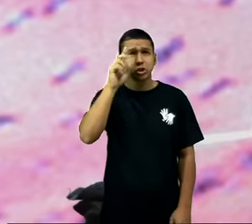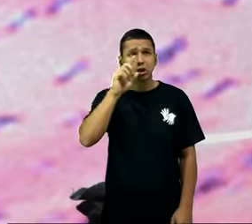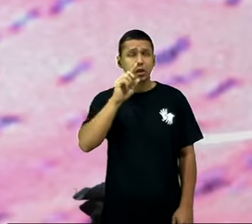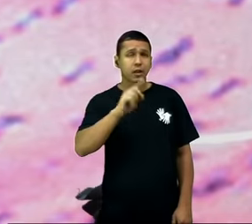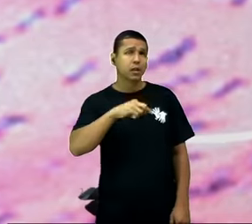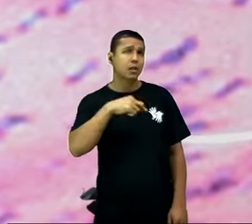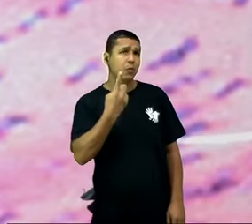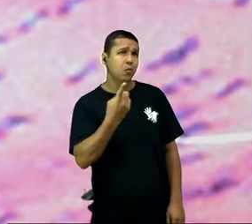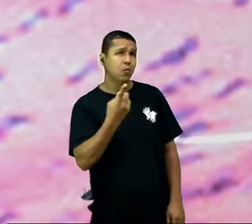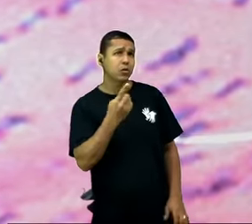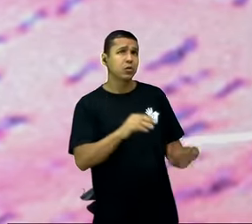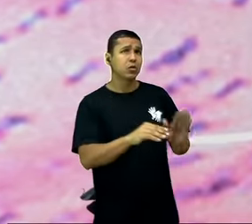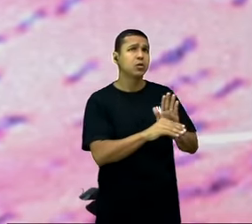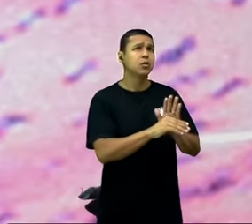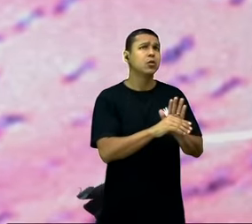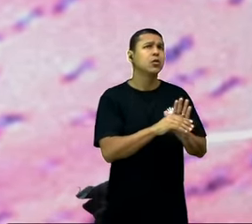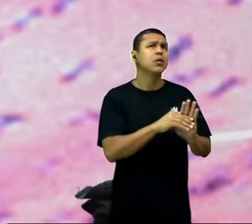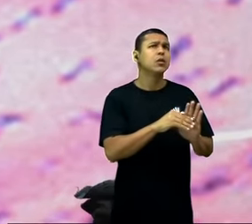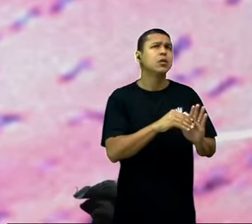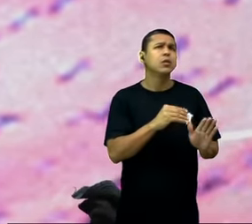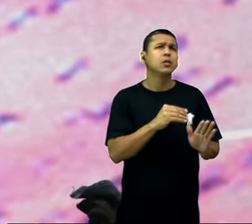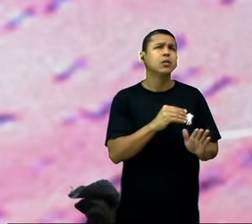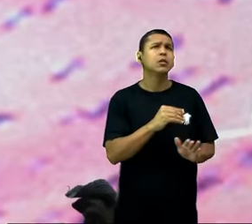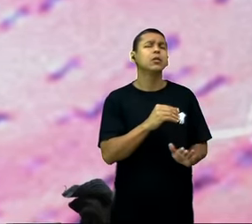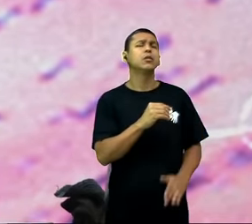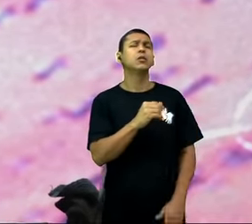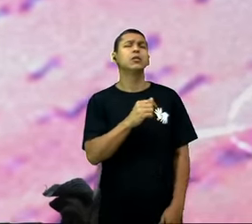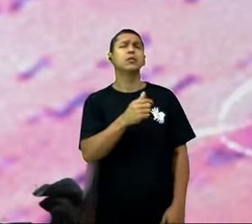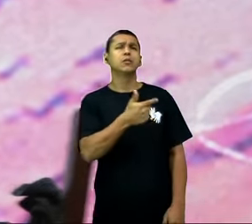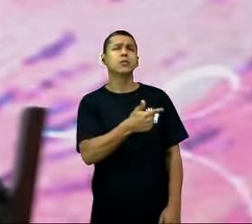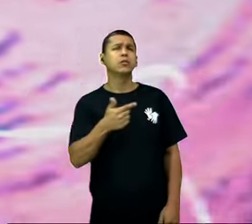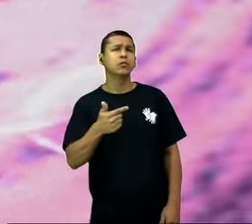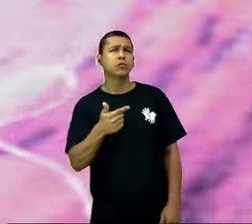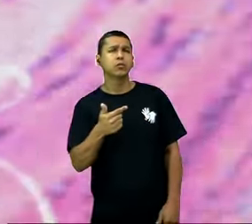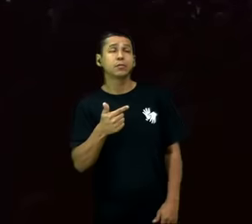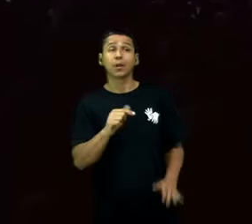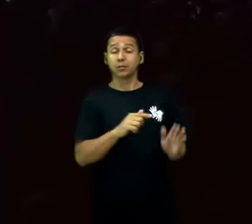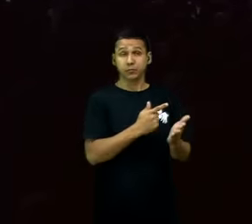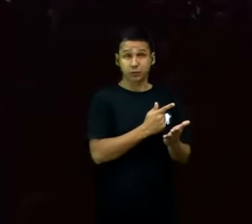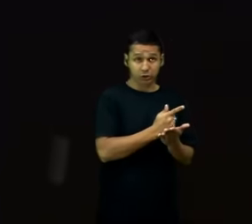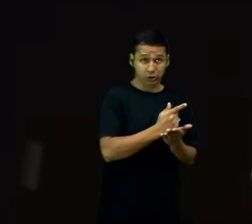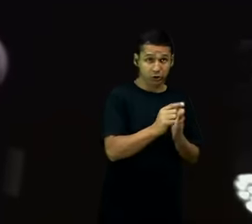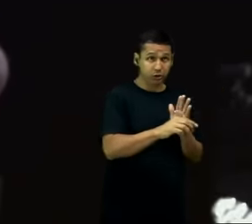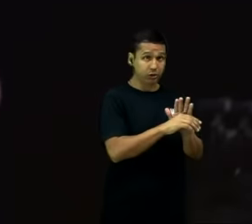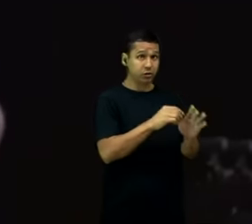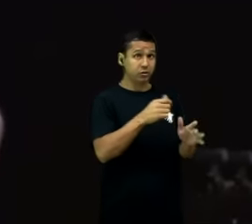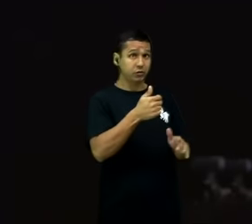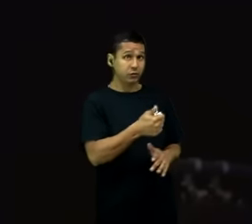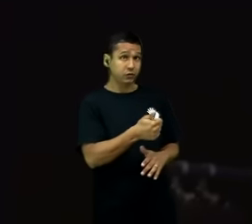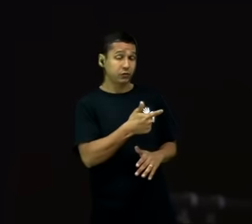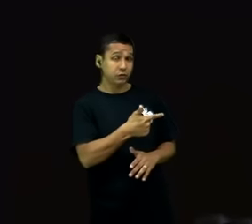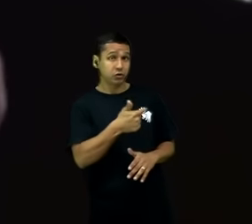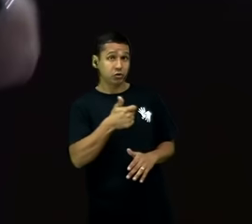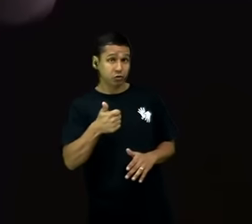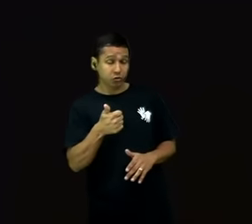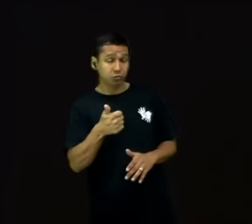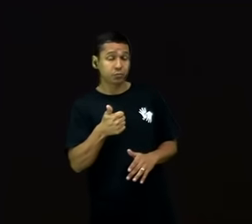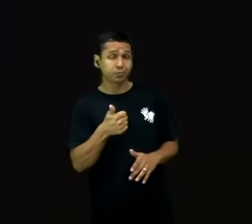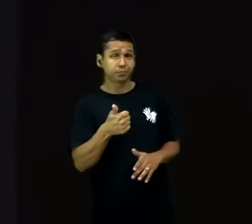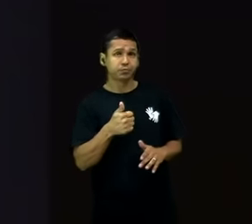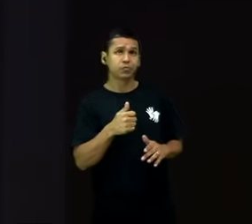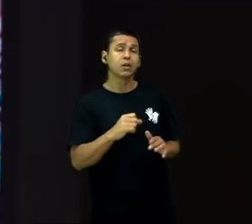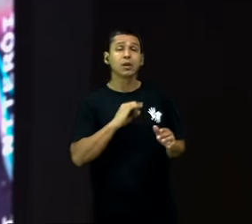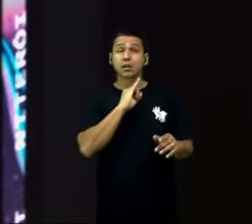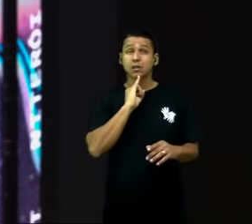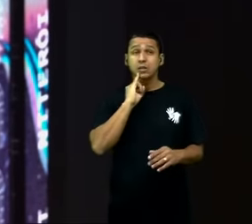22. Olha que interessante. Gênesis 21, Isaac nasce, e aqui tem um